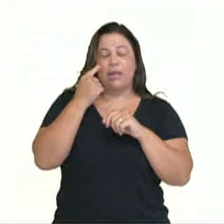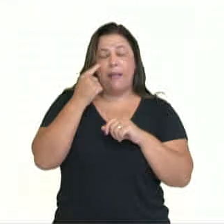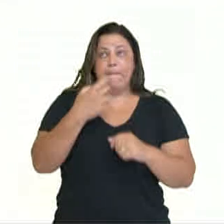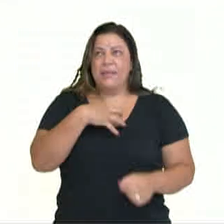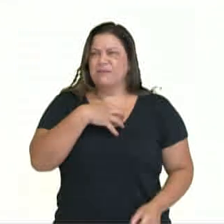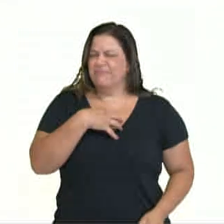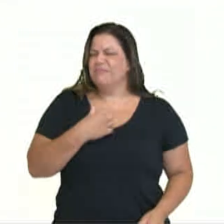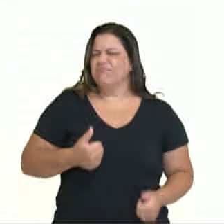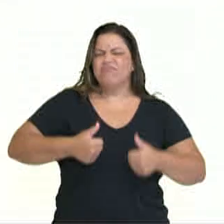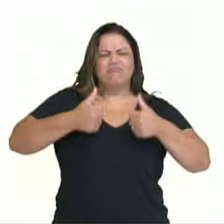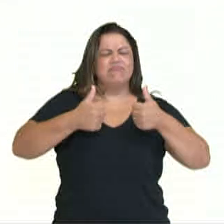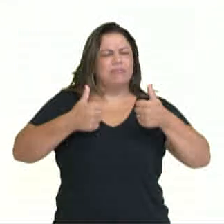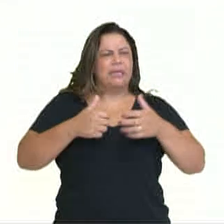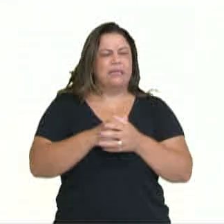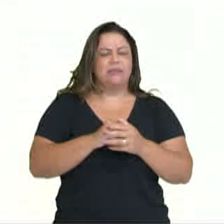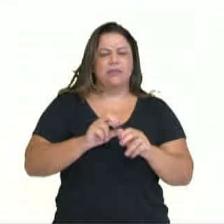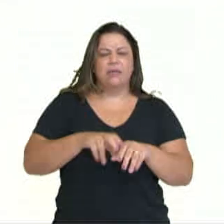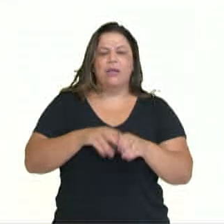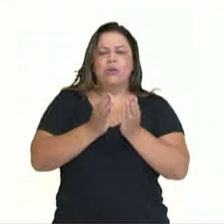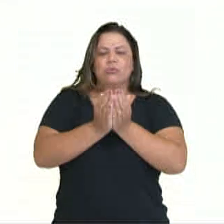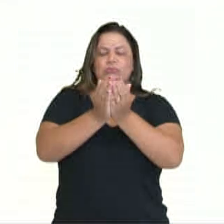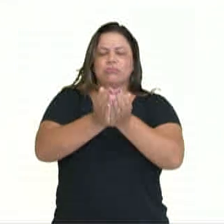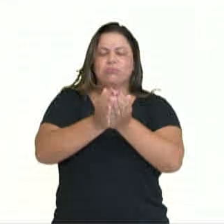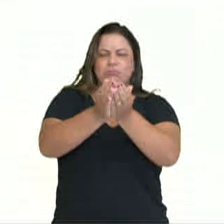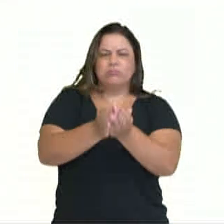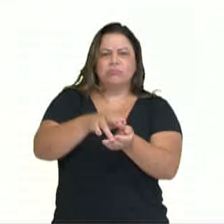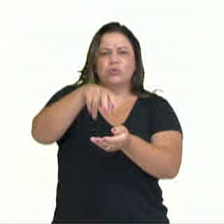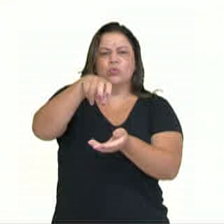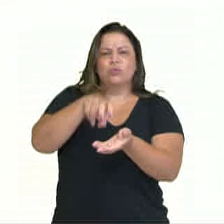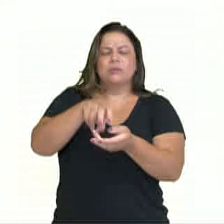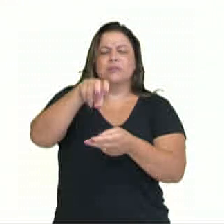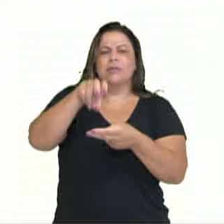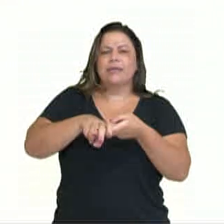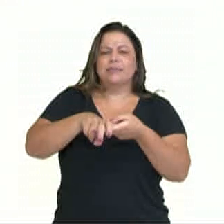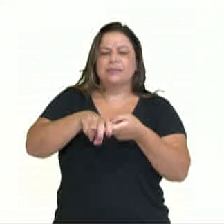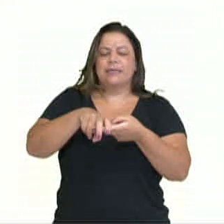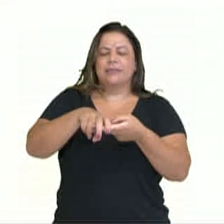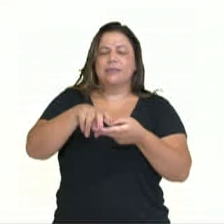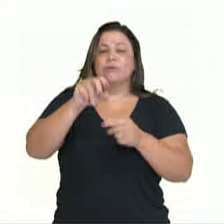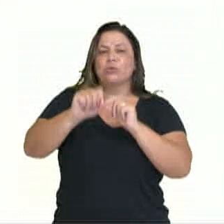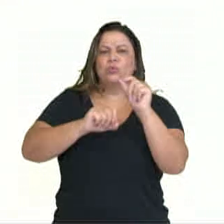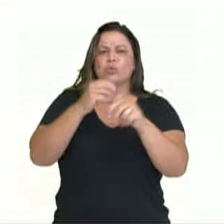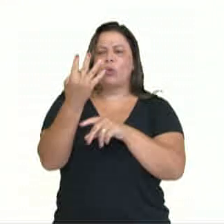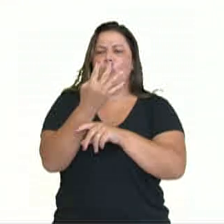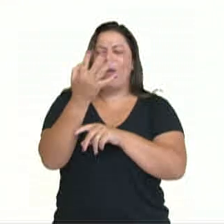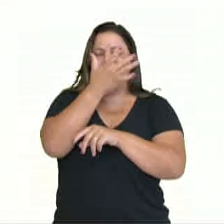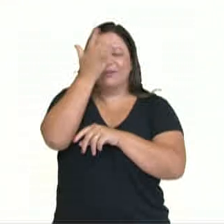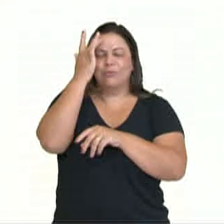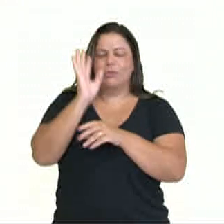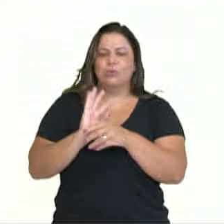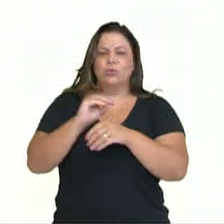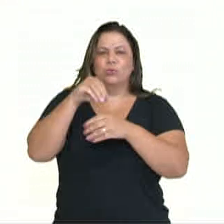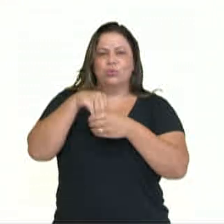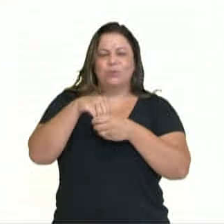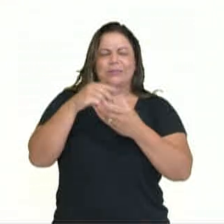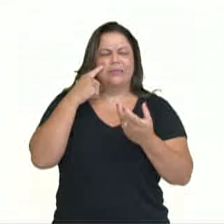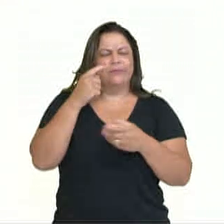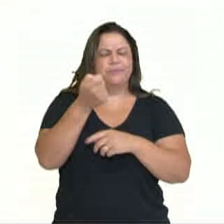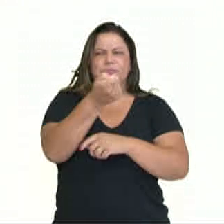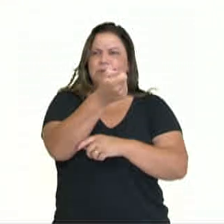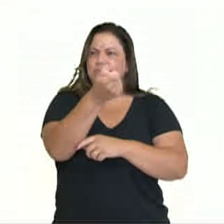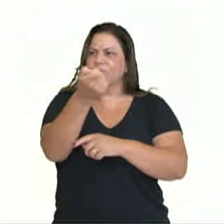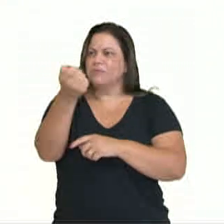Na embarcação desconfortável, tosca, apenas quatro passageiros. Uma lanterna nos iluminava com sua